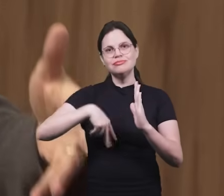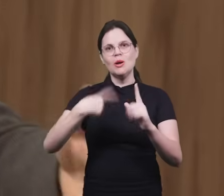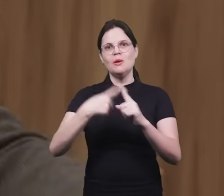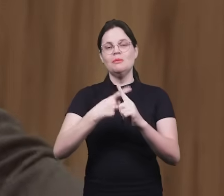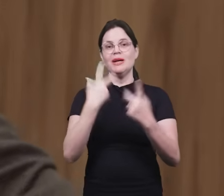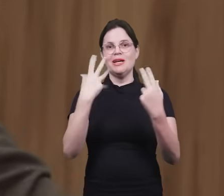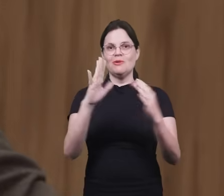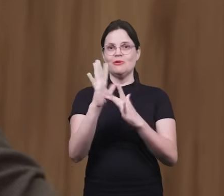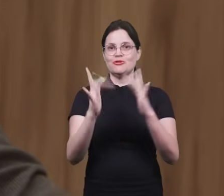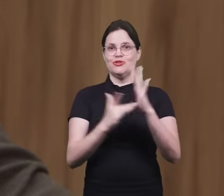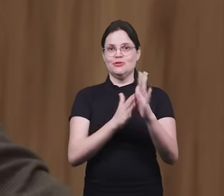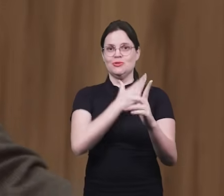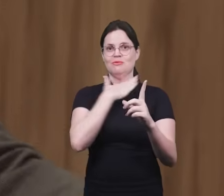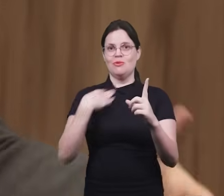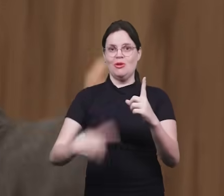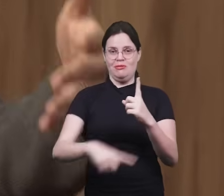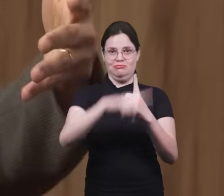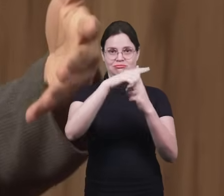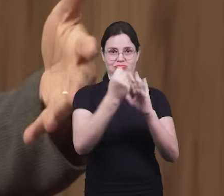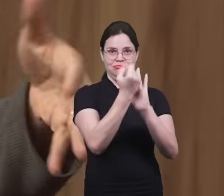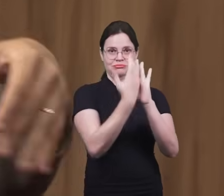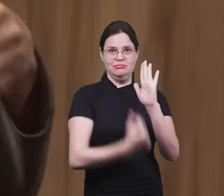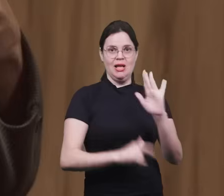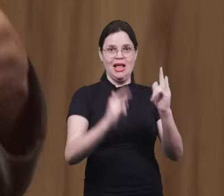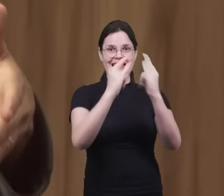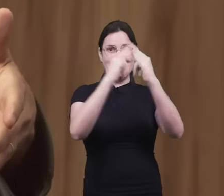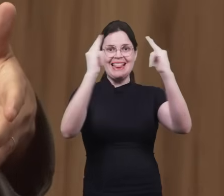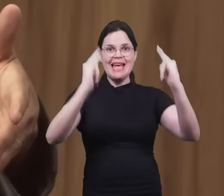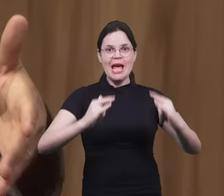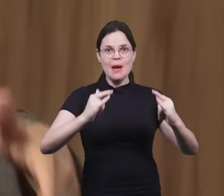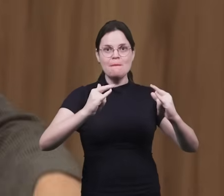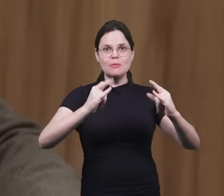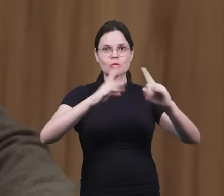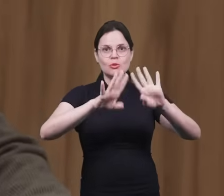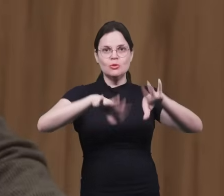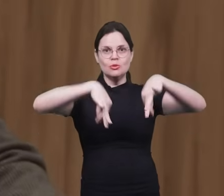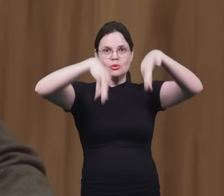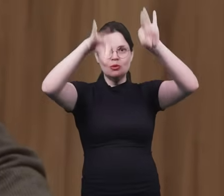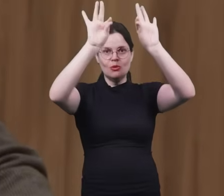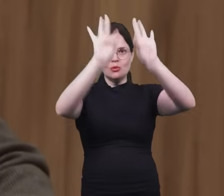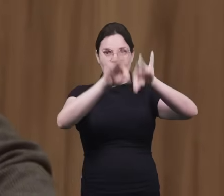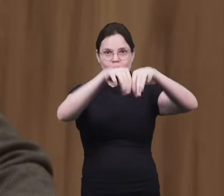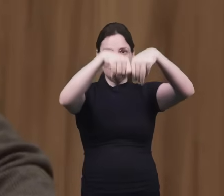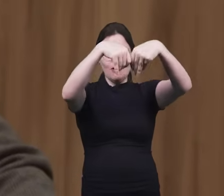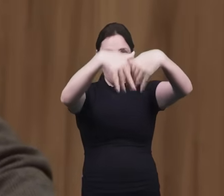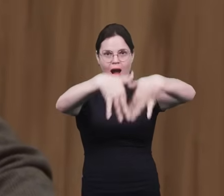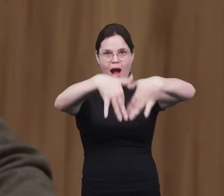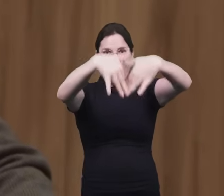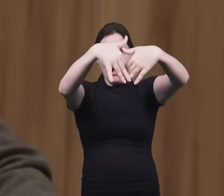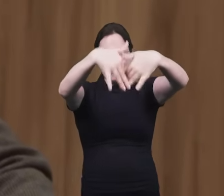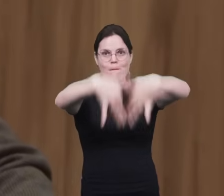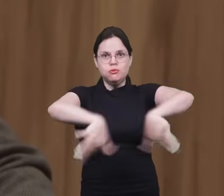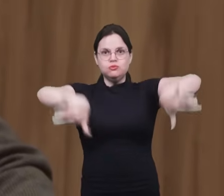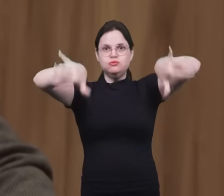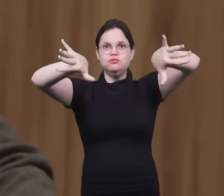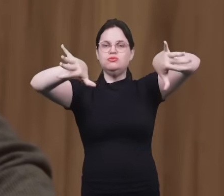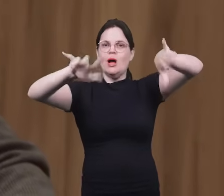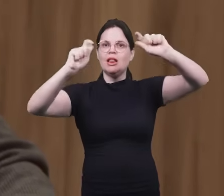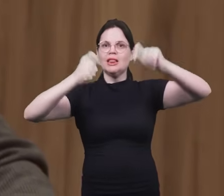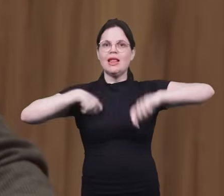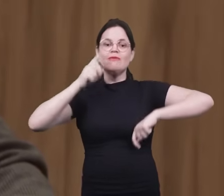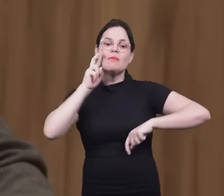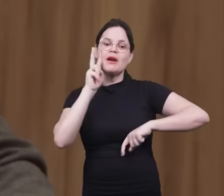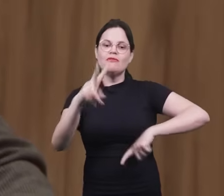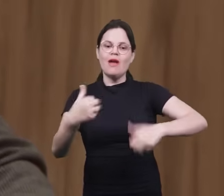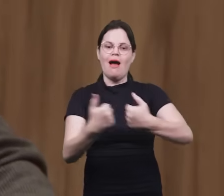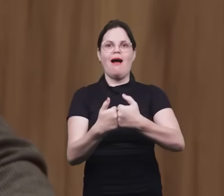se rasgou de alto a baixo, o Santo dos Santos foi aberto e nós podemos agora ter acesso à palavra de Deus. Então a